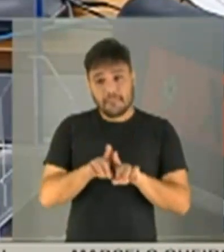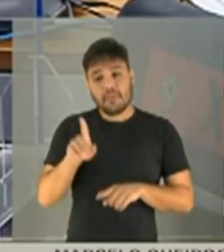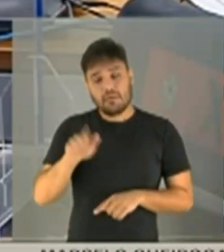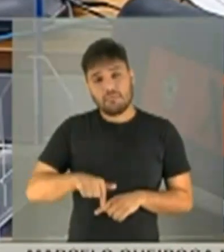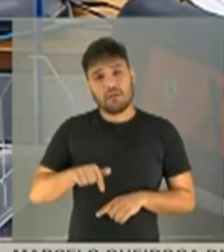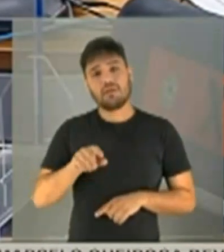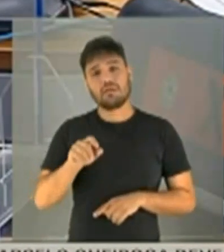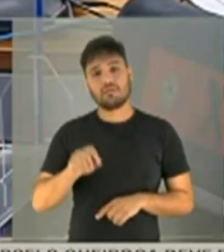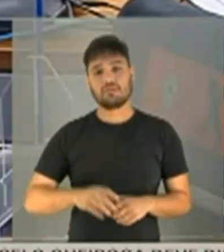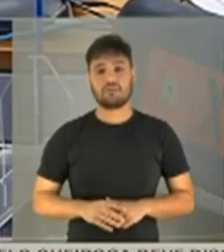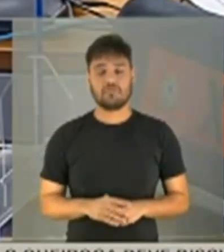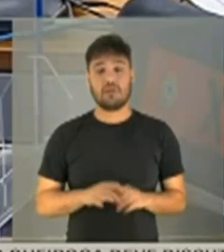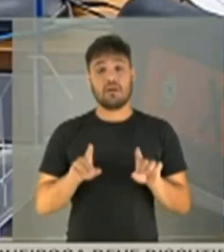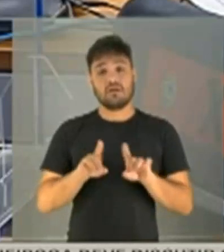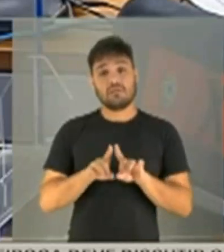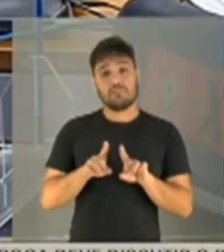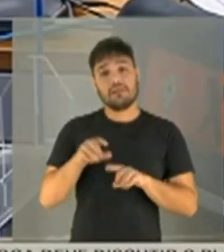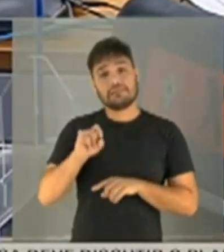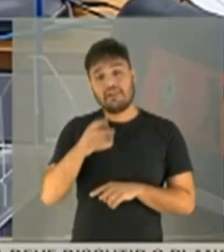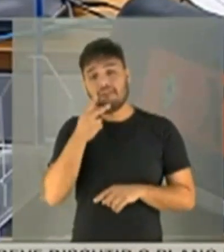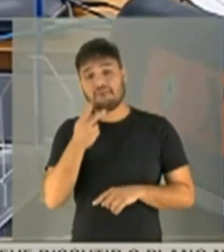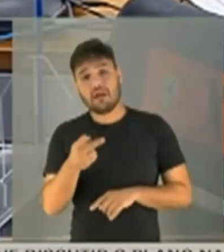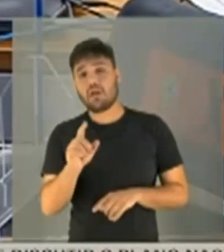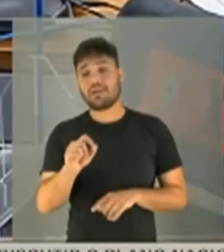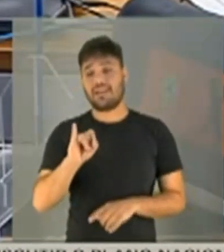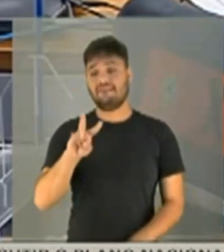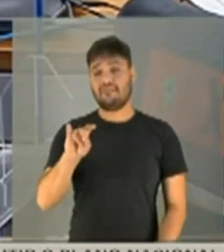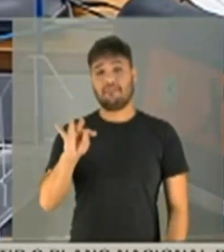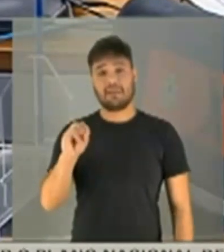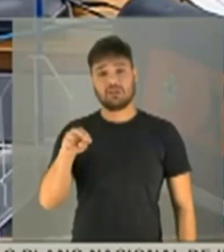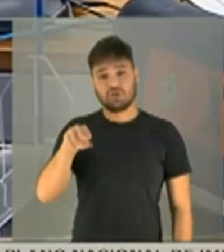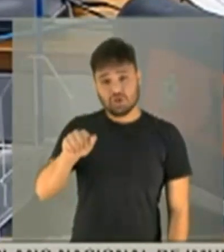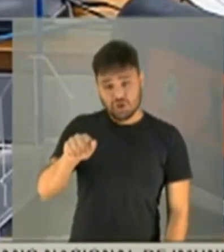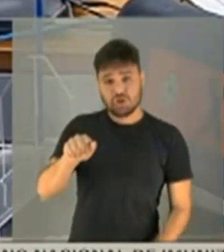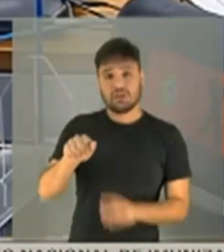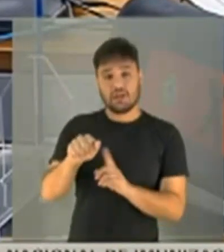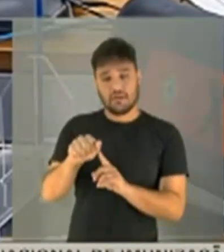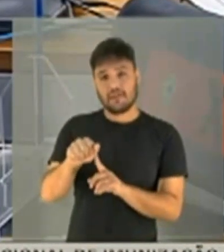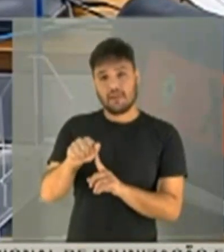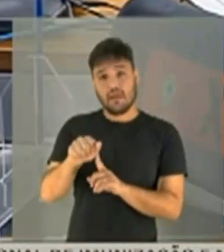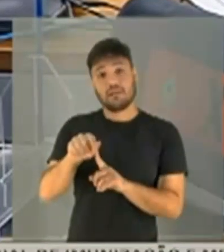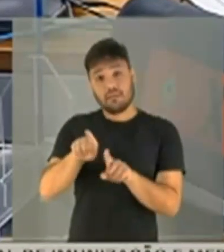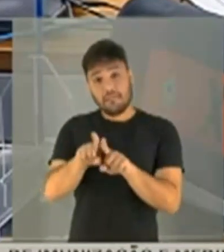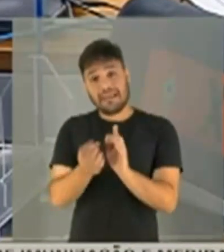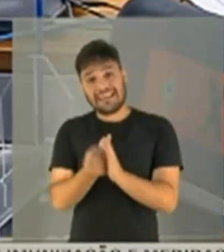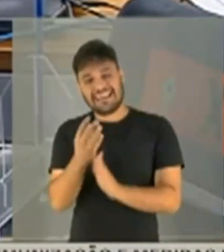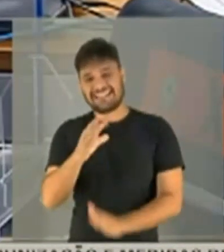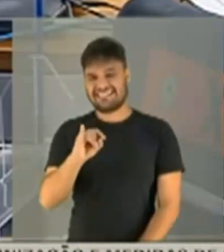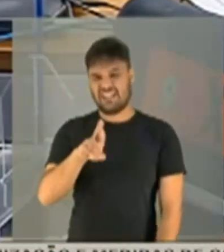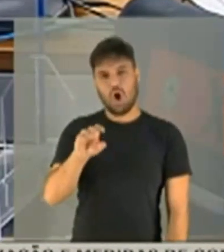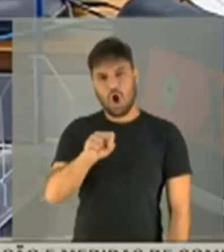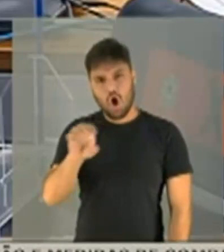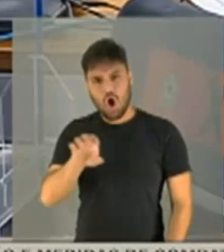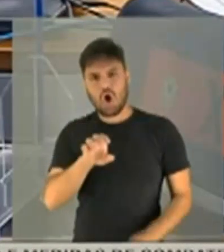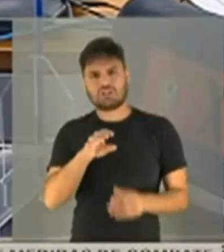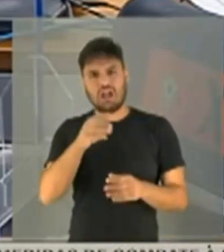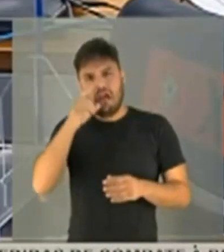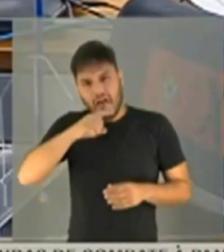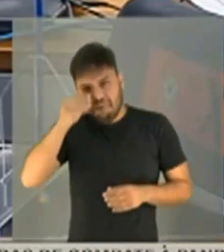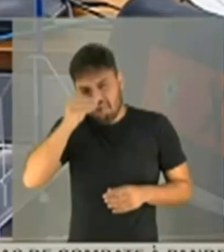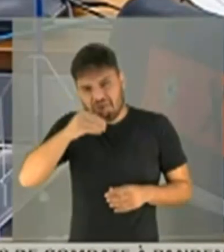confirmar isso, porque também se fala que a ivermectina produz cirrose ou